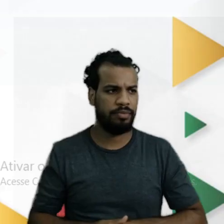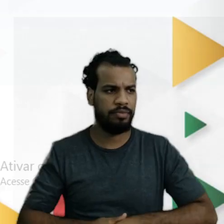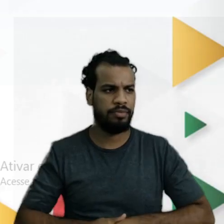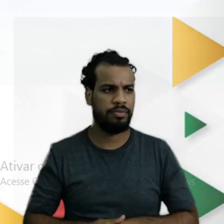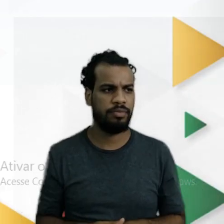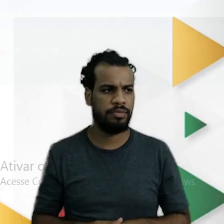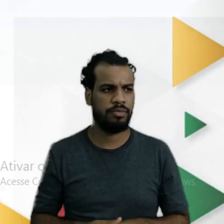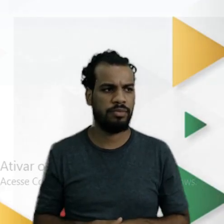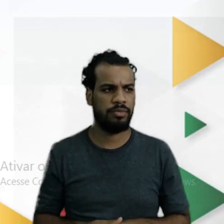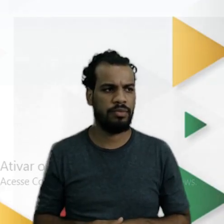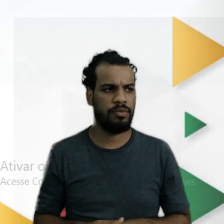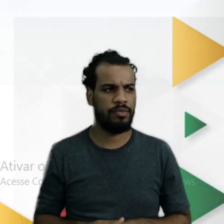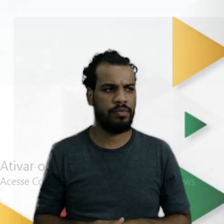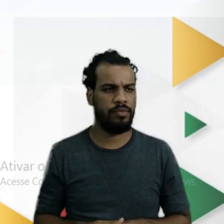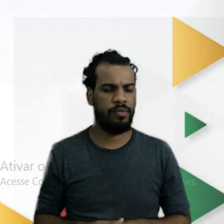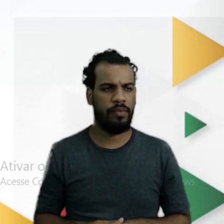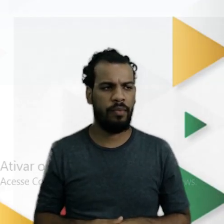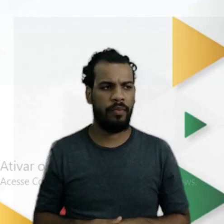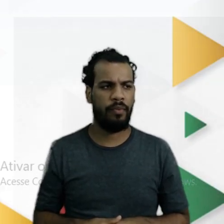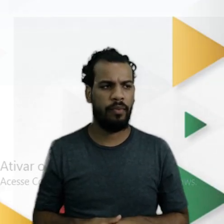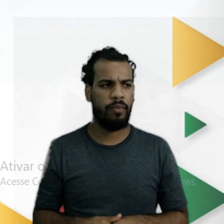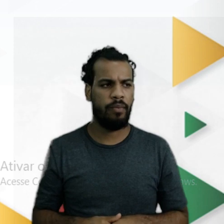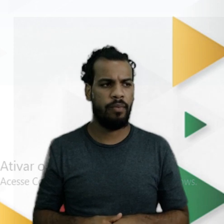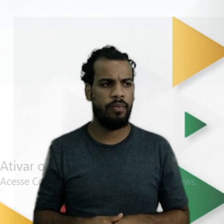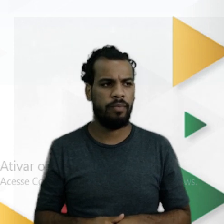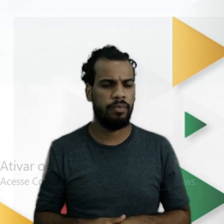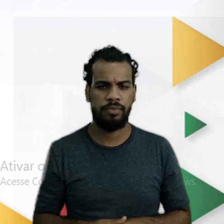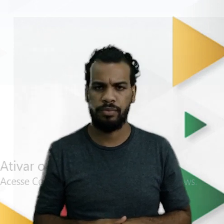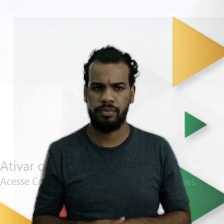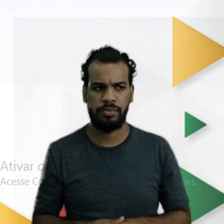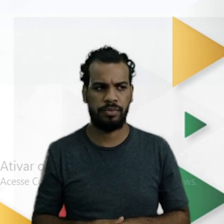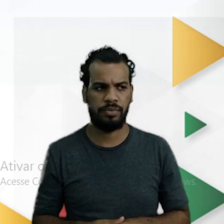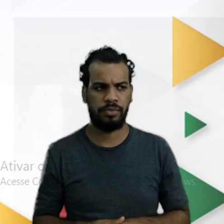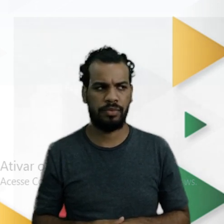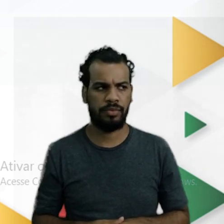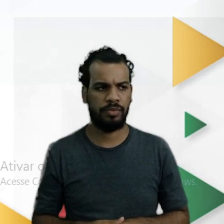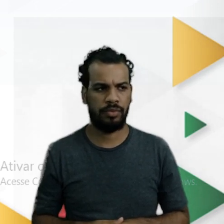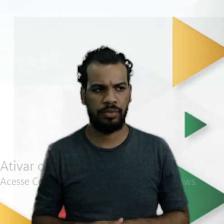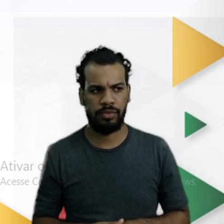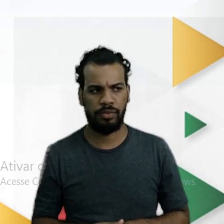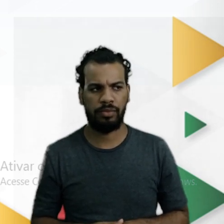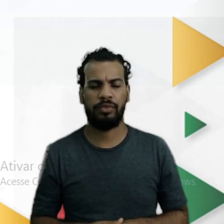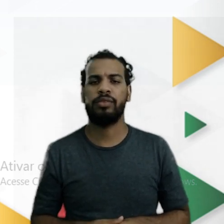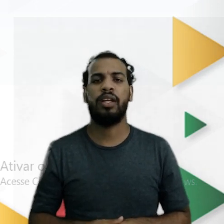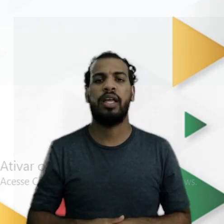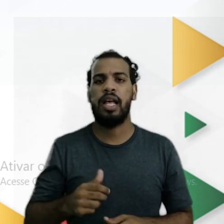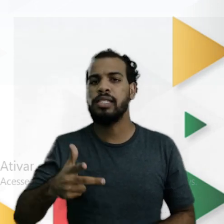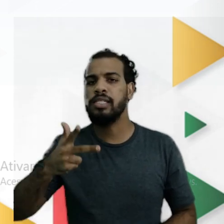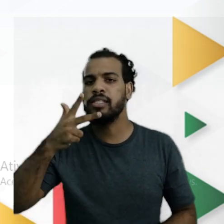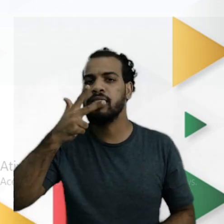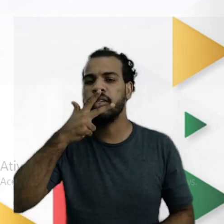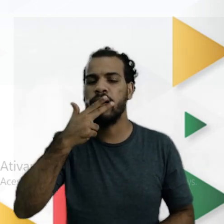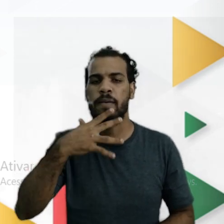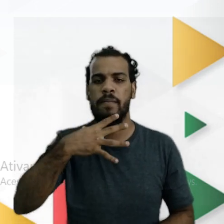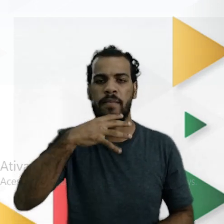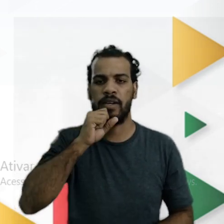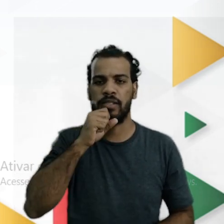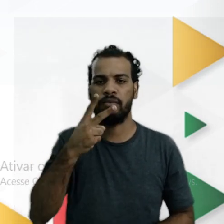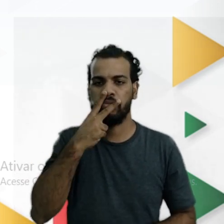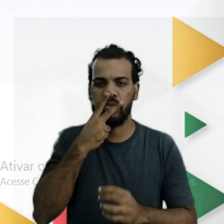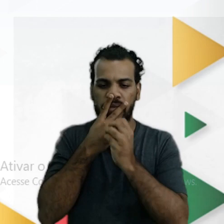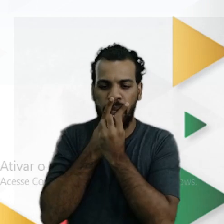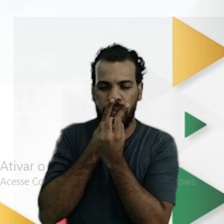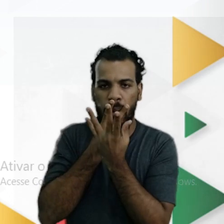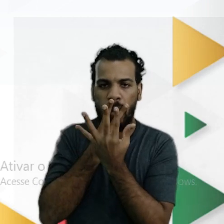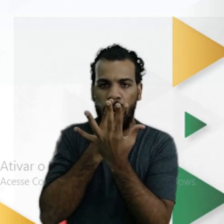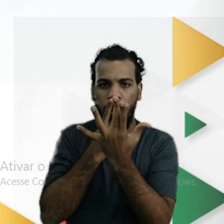leitura isso. do texto. Aí na próxima estrofe temos aqui: cigarro, pai Tomás, cigarro. Incensa tarde,